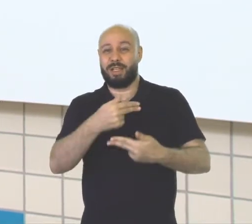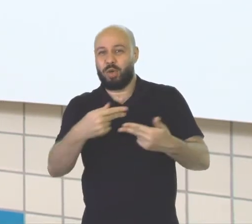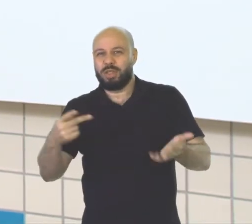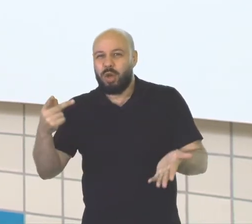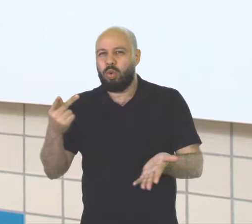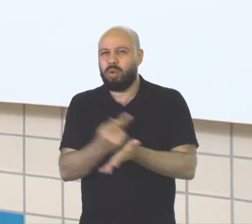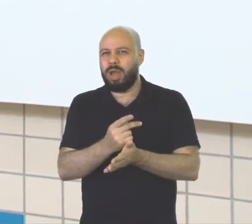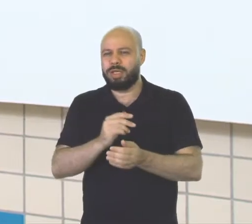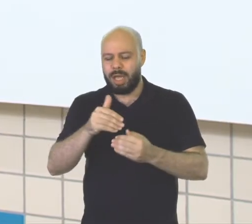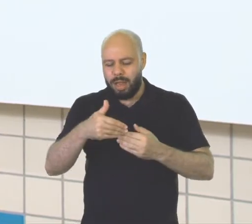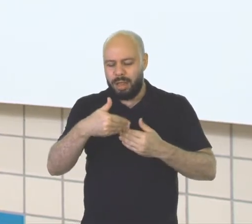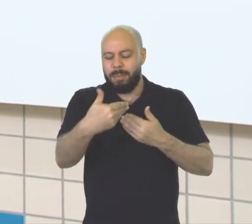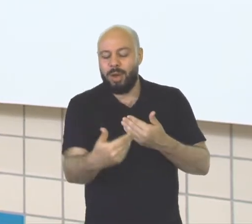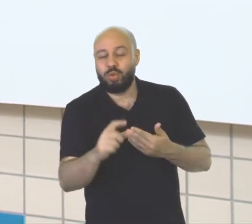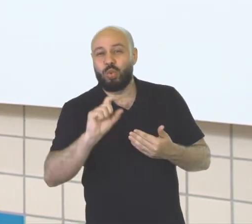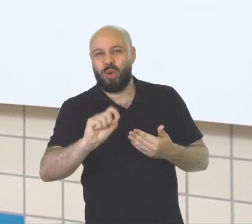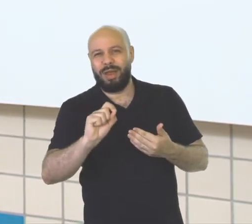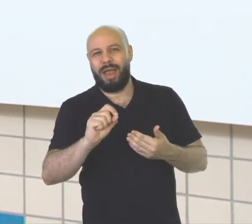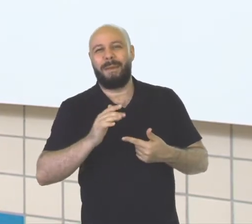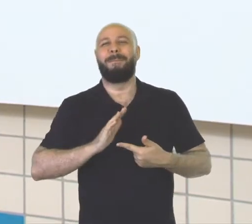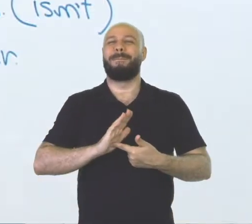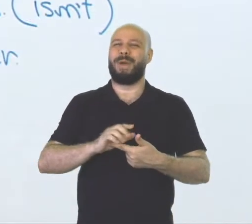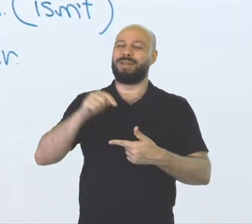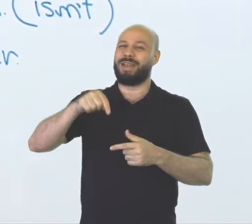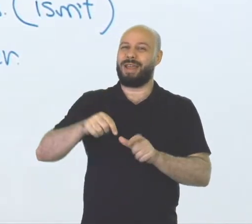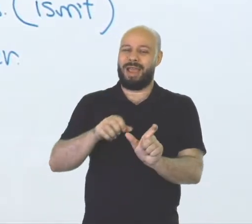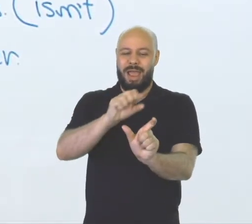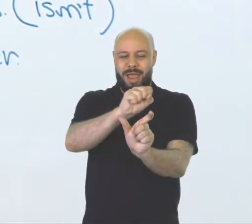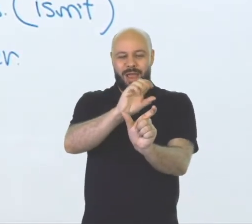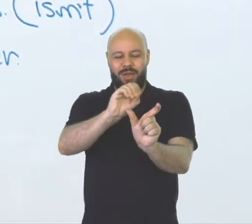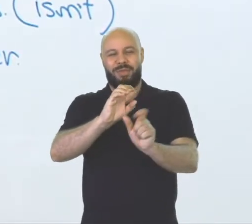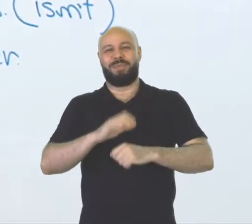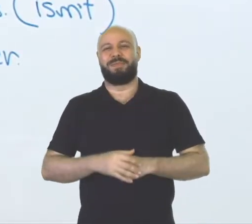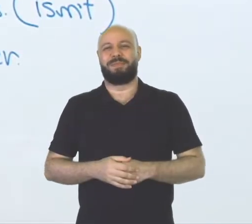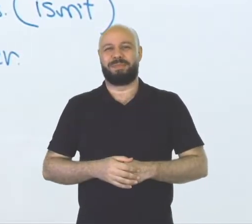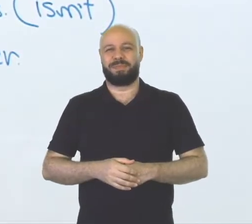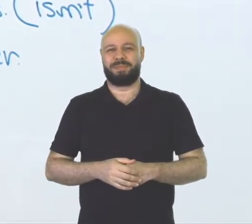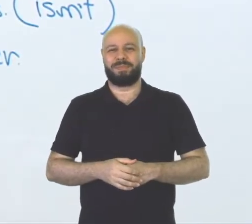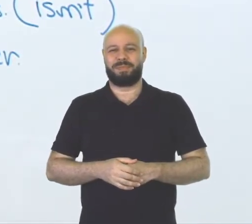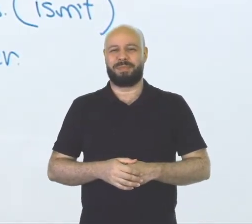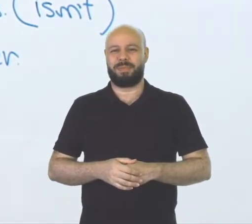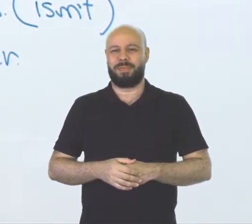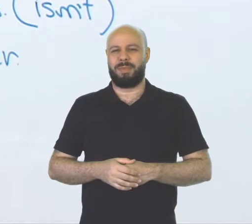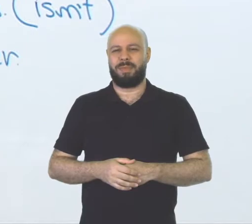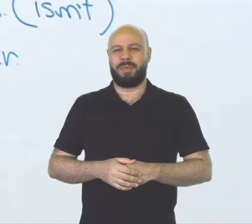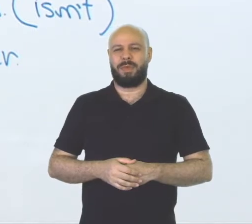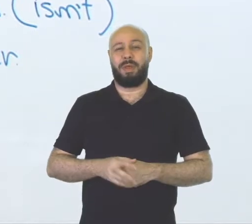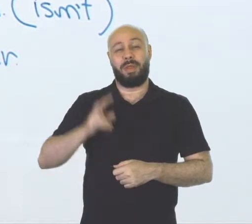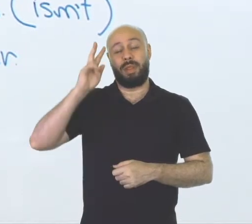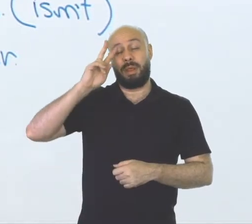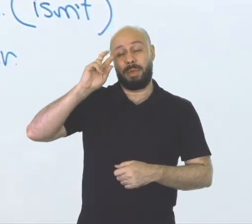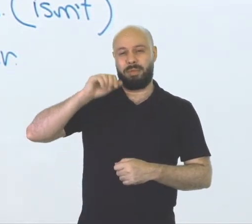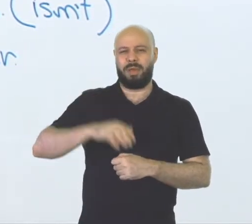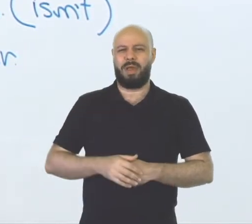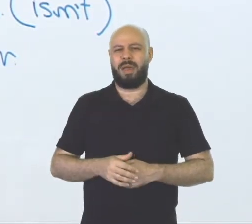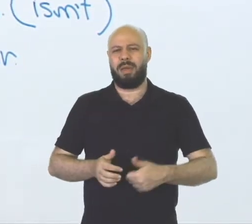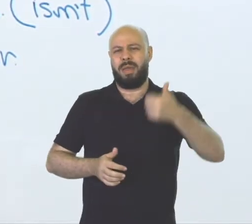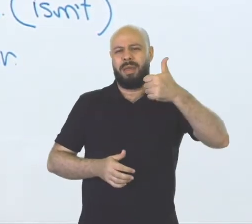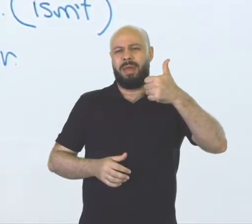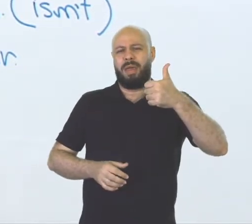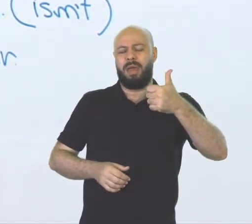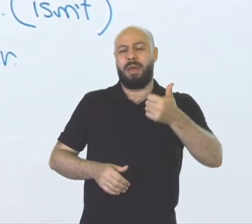que está acontecendo ou que vai acontecer. Recapitulando, pessoal, então na frase número 1,